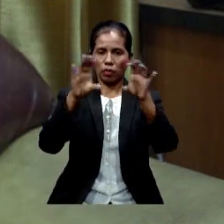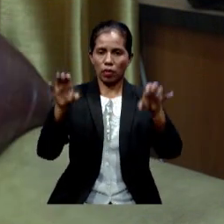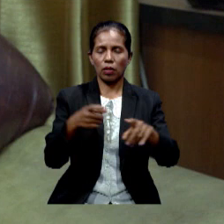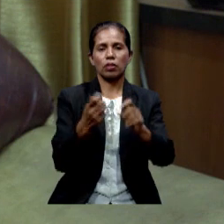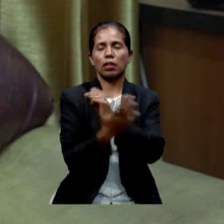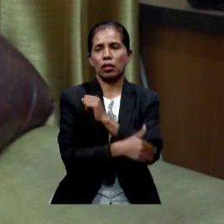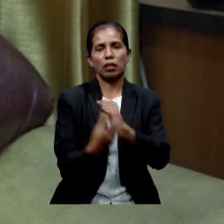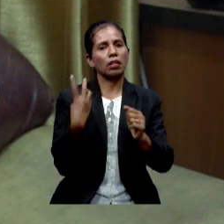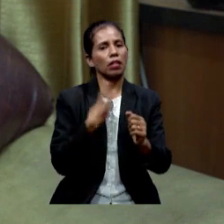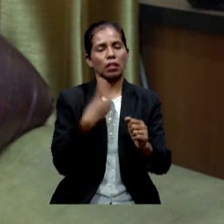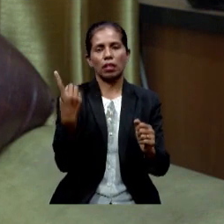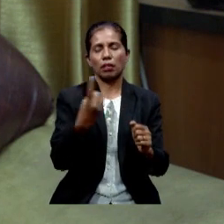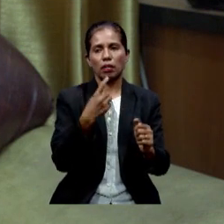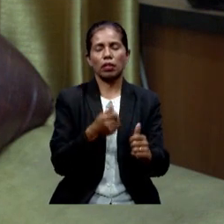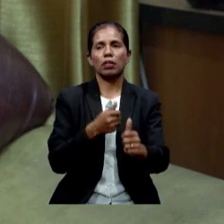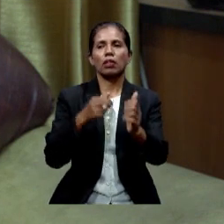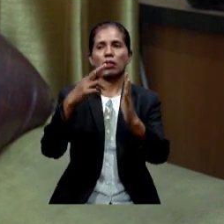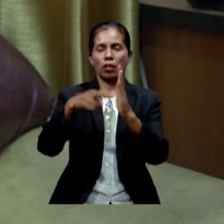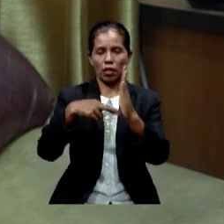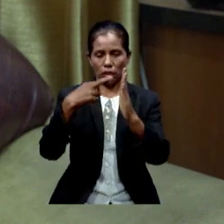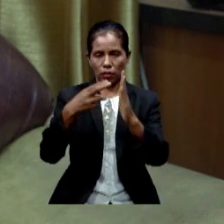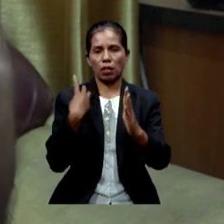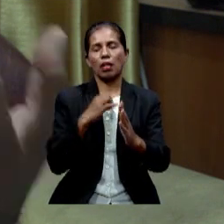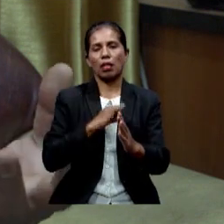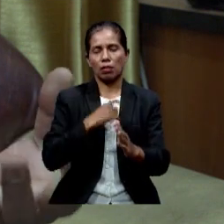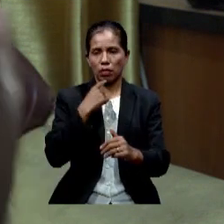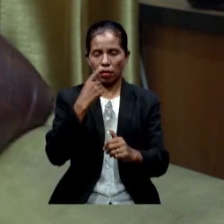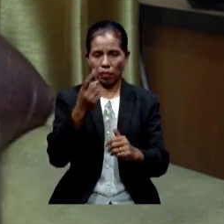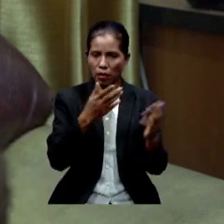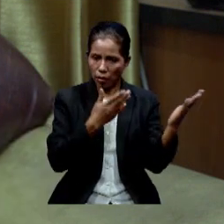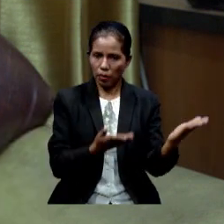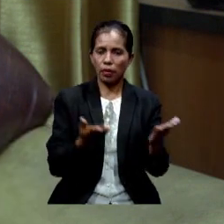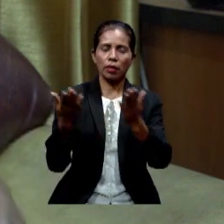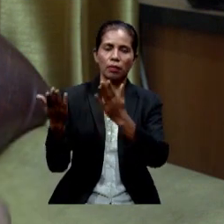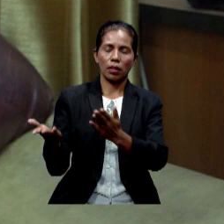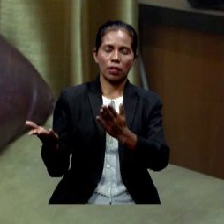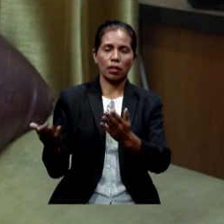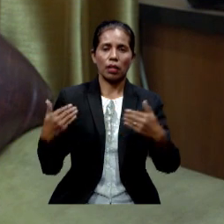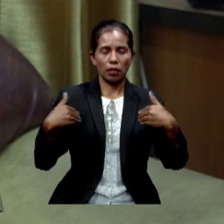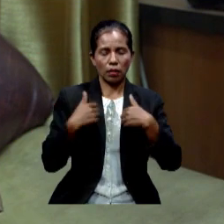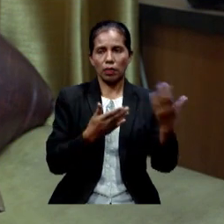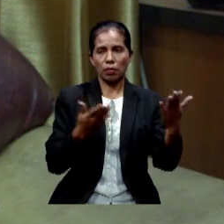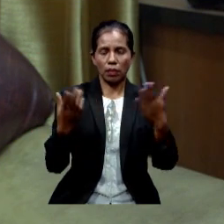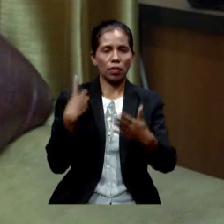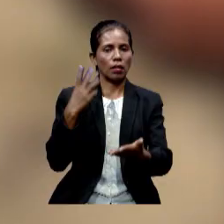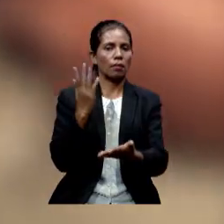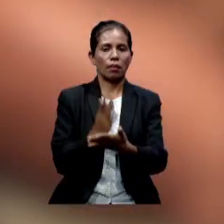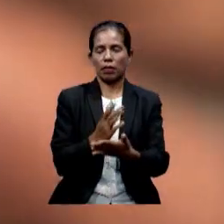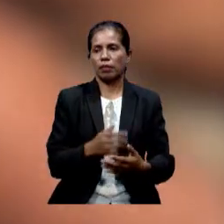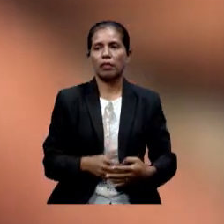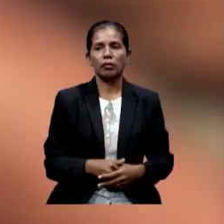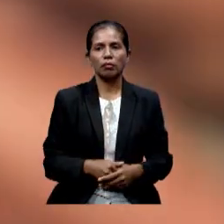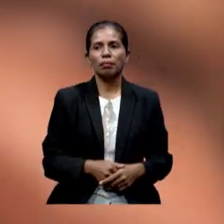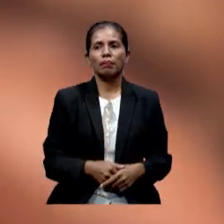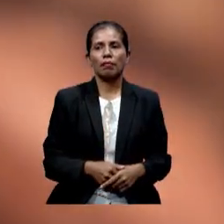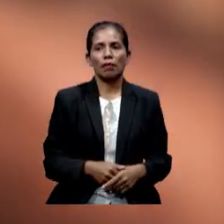origen ita na fatin tuir requisitos ne beke uhin temine bela re exportação ou alo destruição que tem na relara. Durante